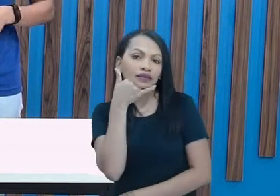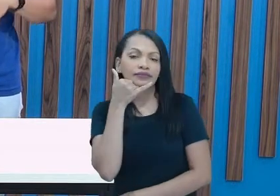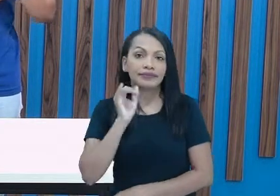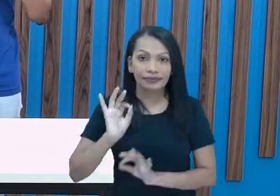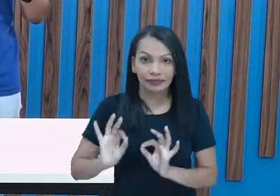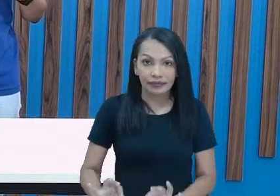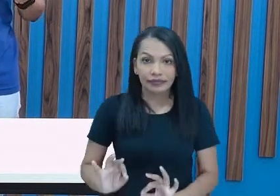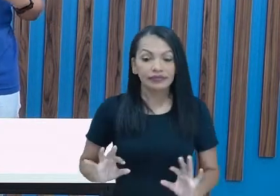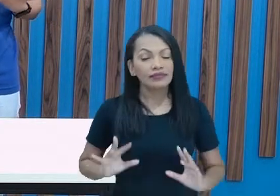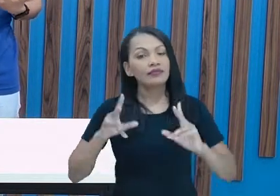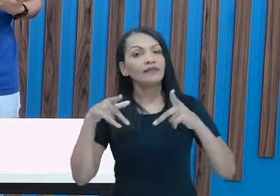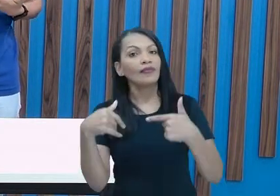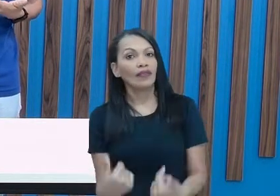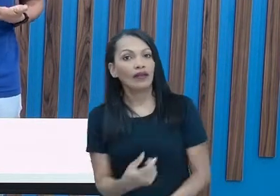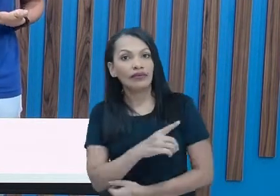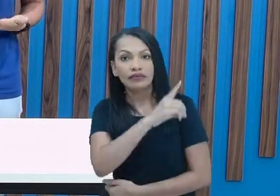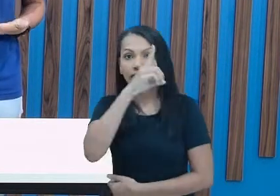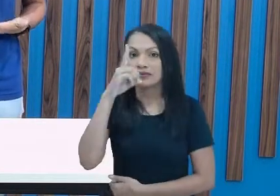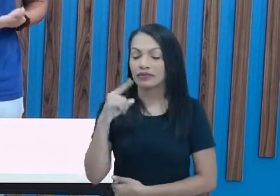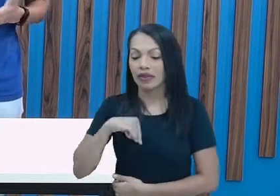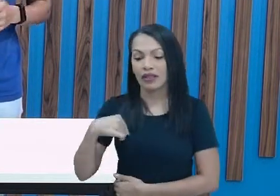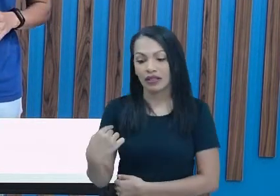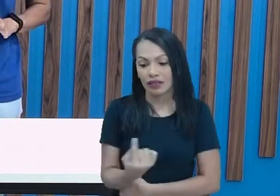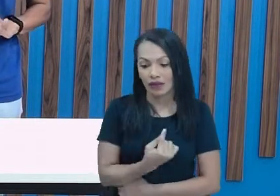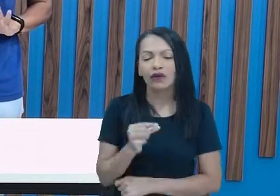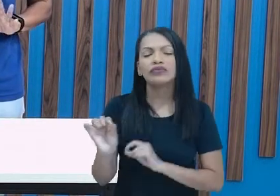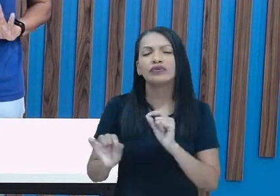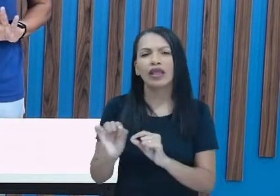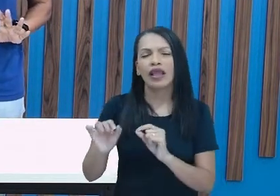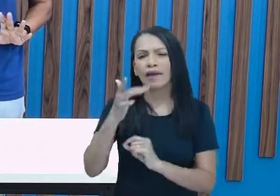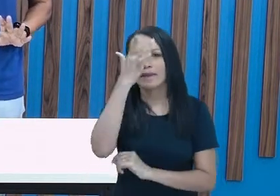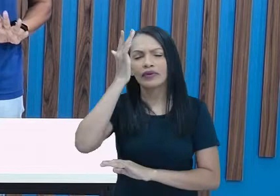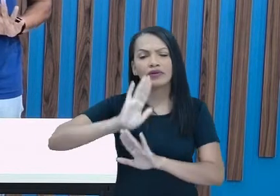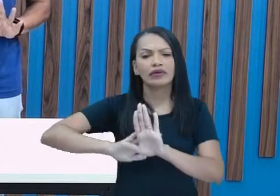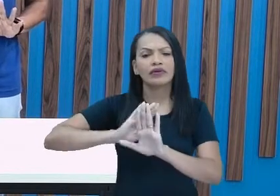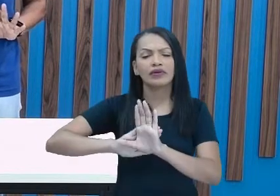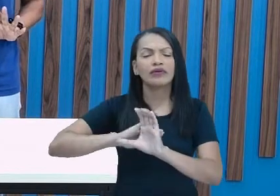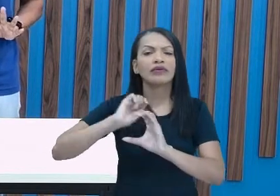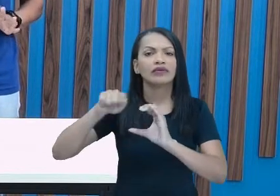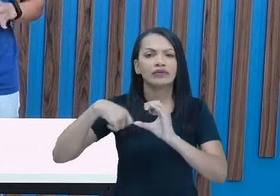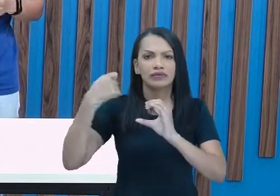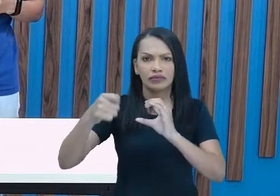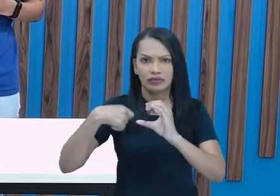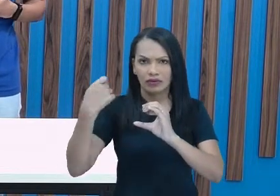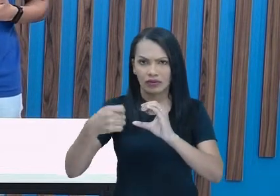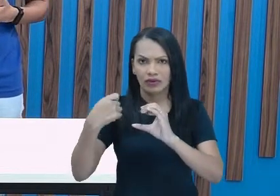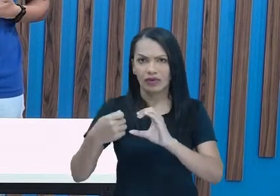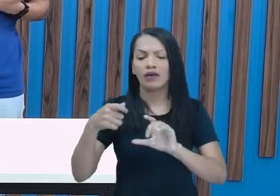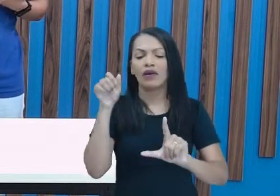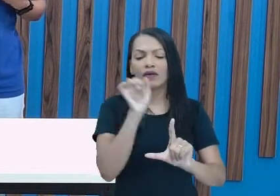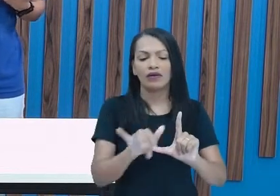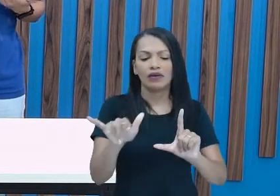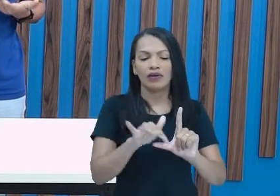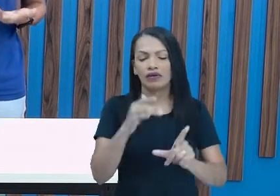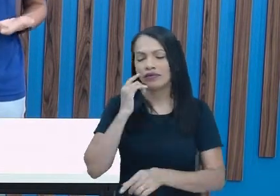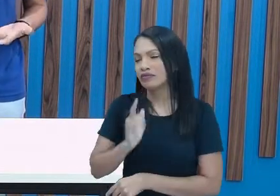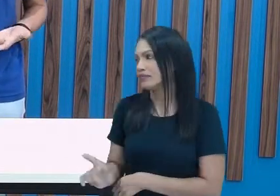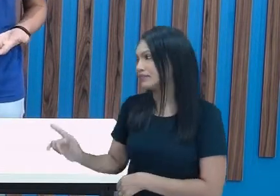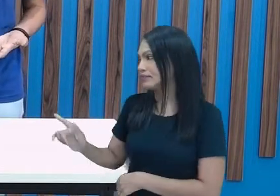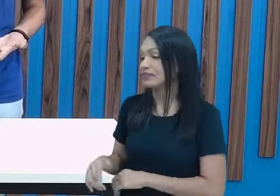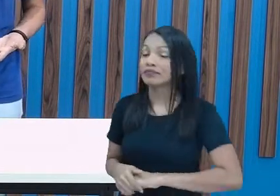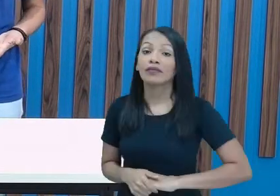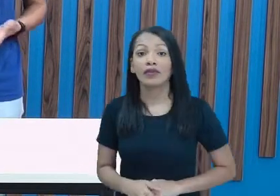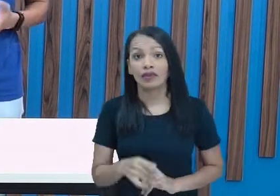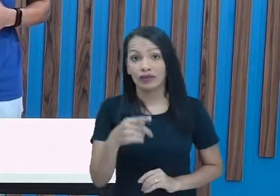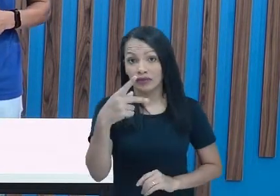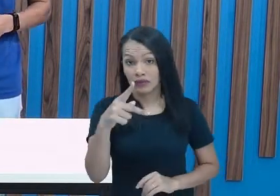tá certo? Todos os dias a nossa produção coloca o QR Code aí na tela. Você vai pedir para o adulto que está cuidando